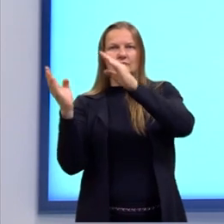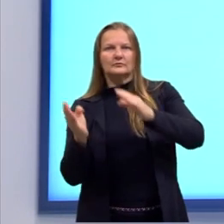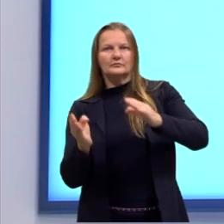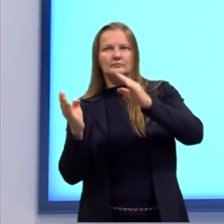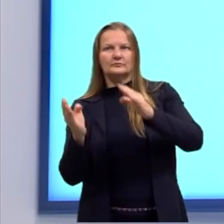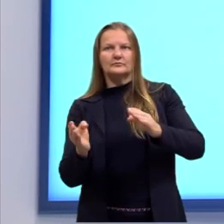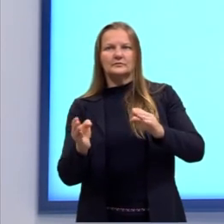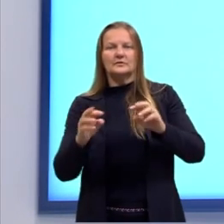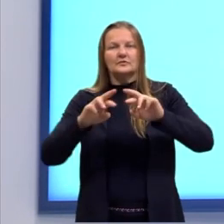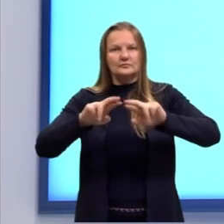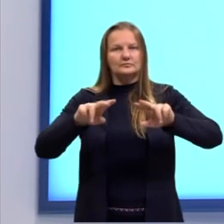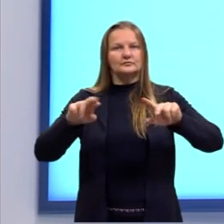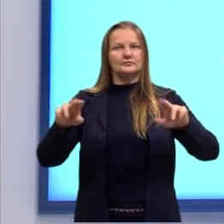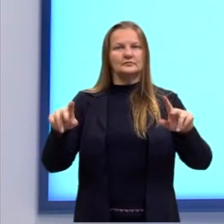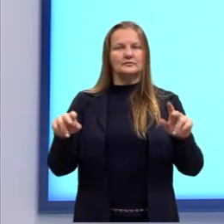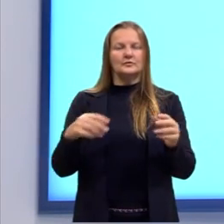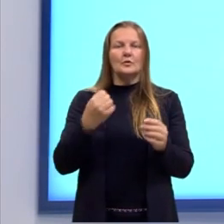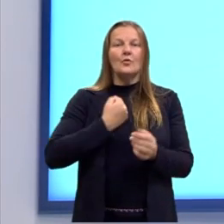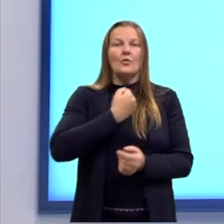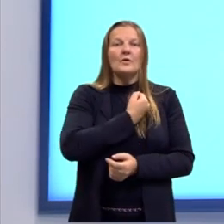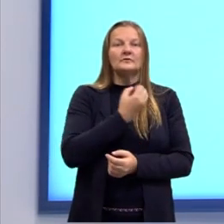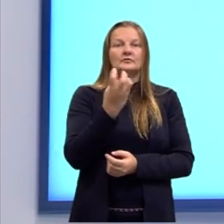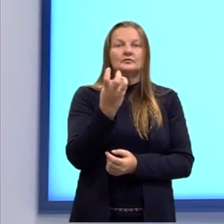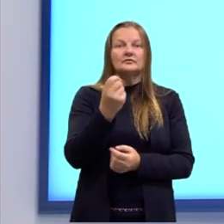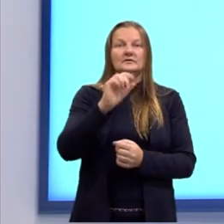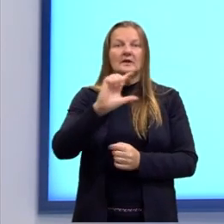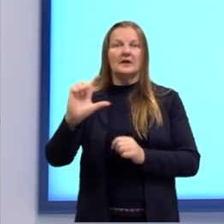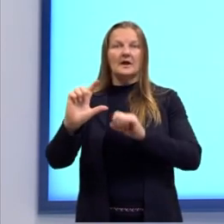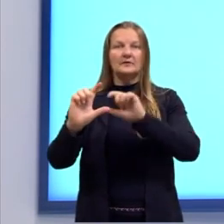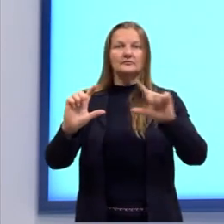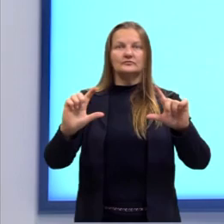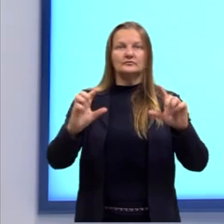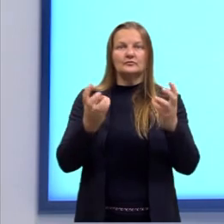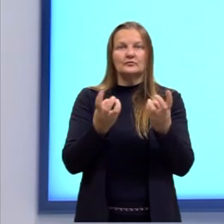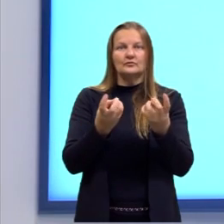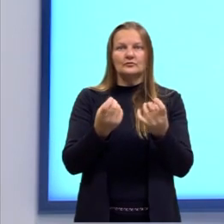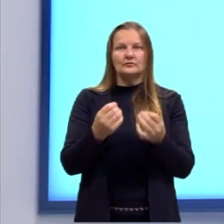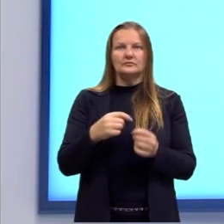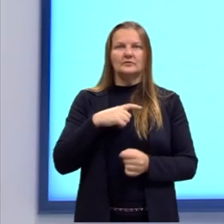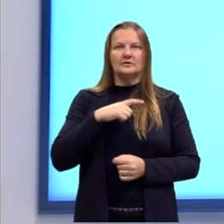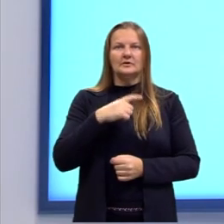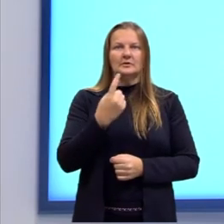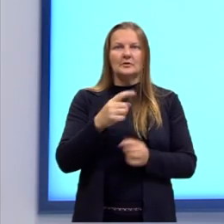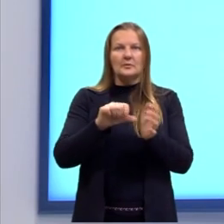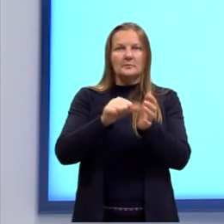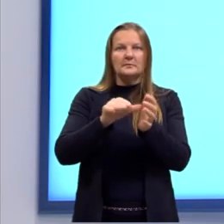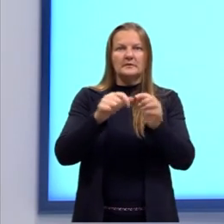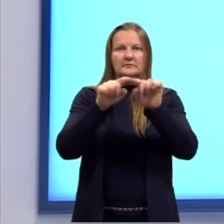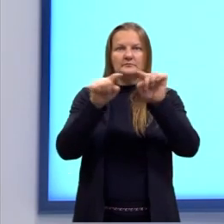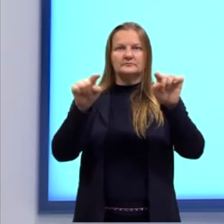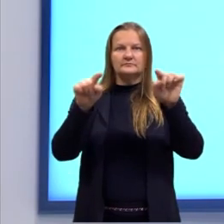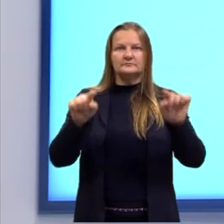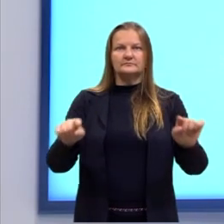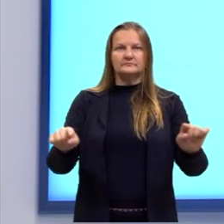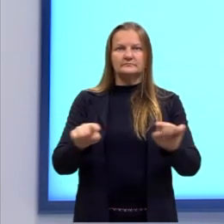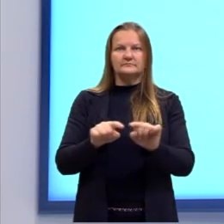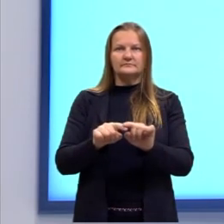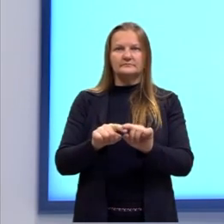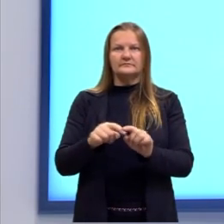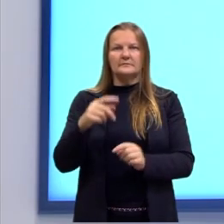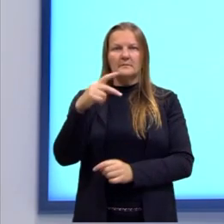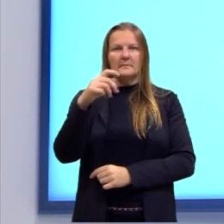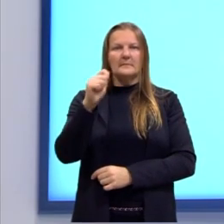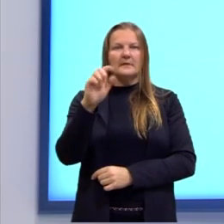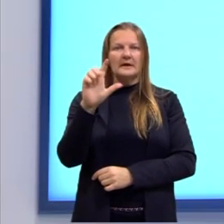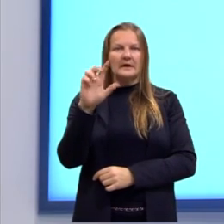que se diferenciam pelo número de lados Paralelos estão aqui nós temos a imagem de um trapézio de um